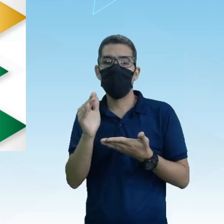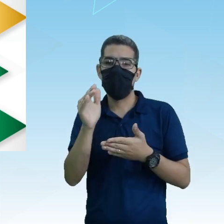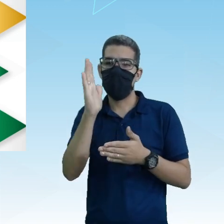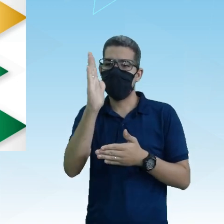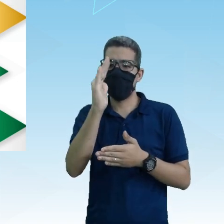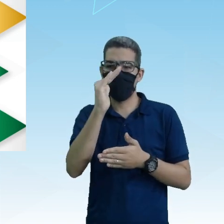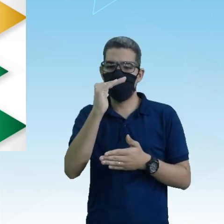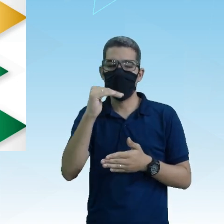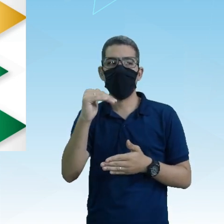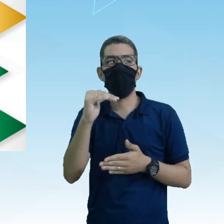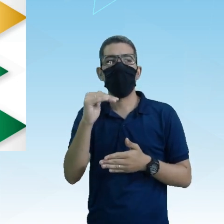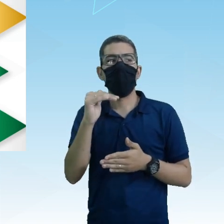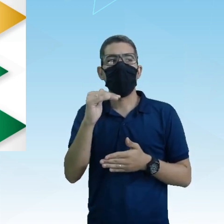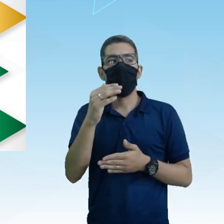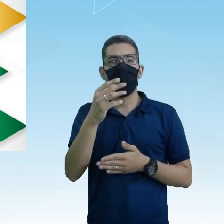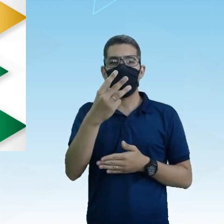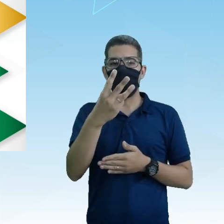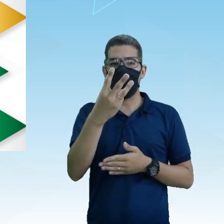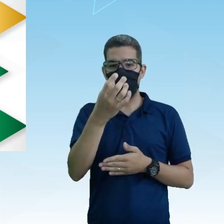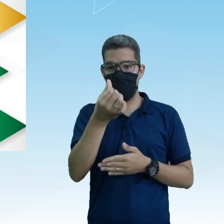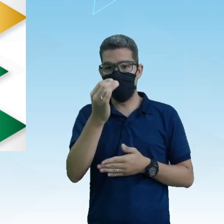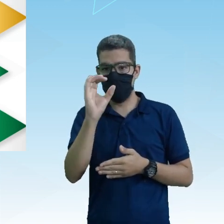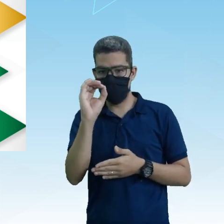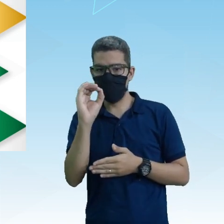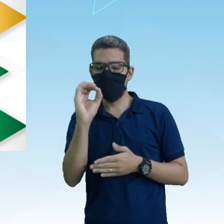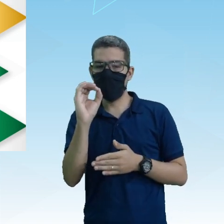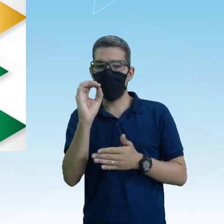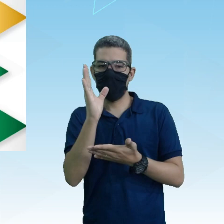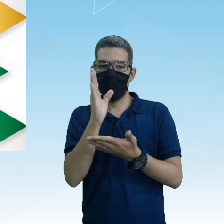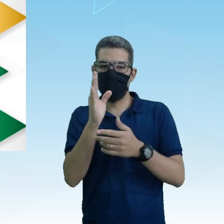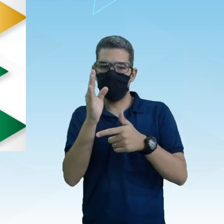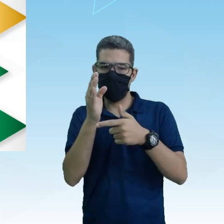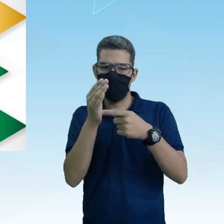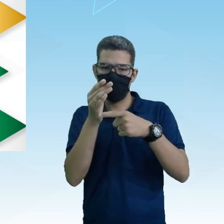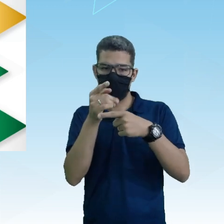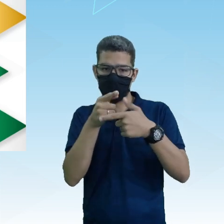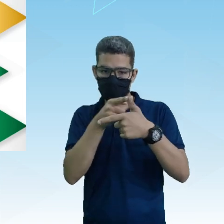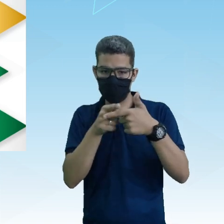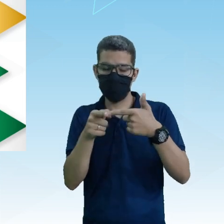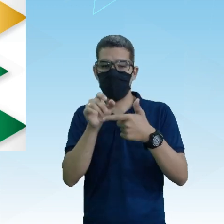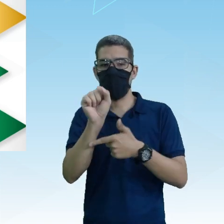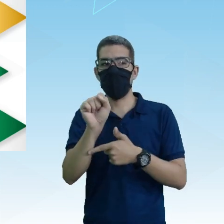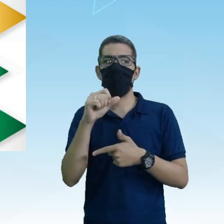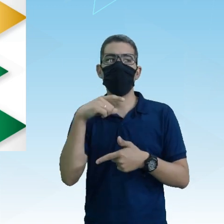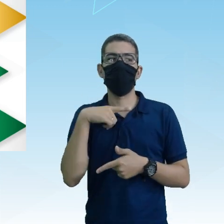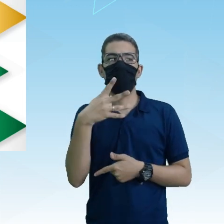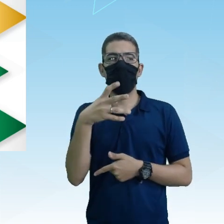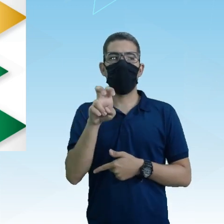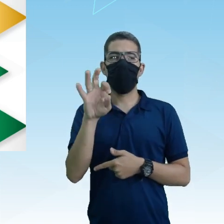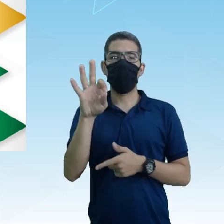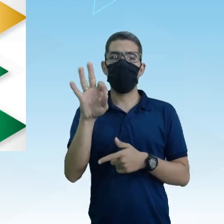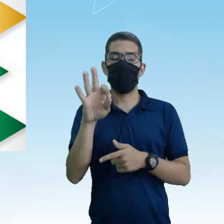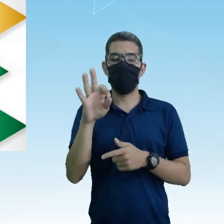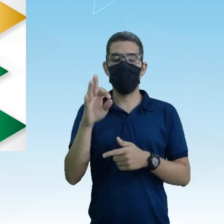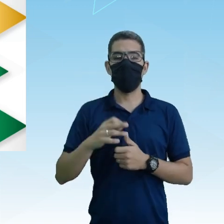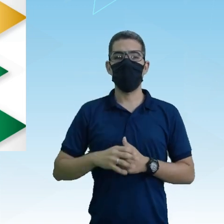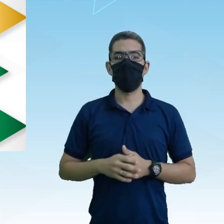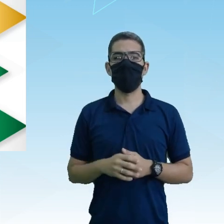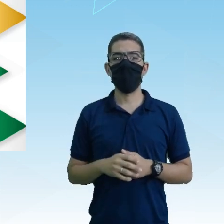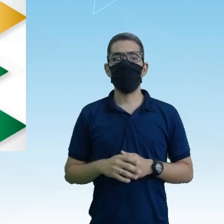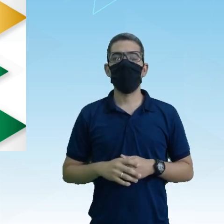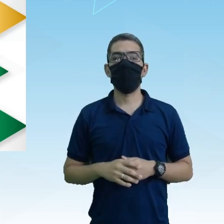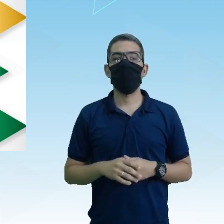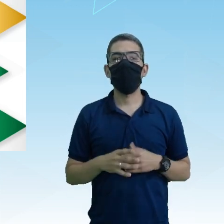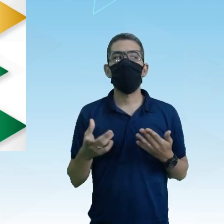caso aí foi 360 graus dividido por 8, que deu 45 graus, já estava lá marcado para você, tá bom? E isso deu